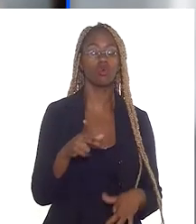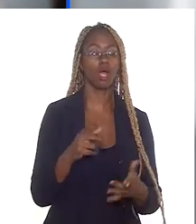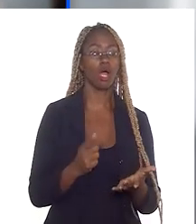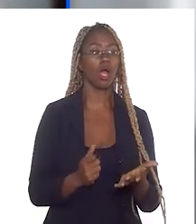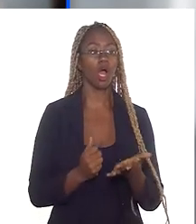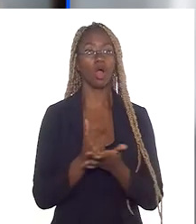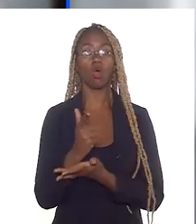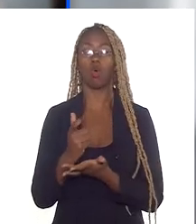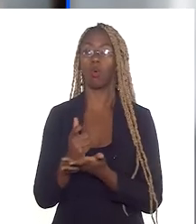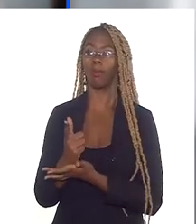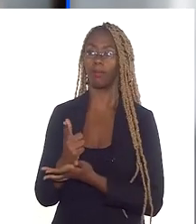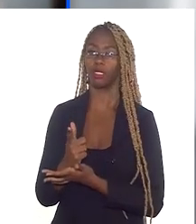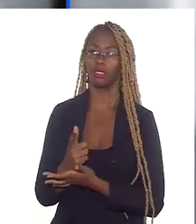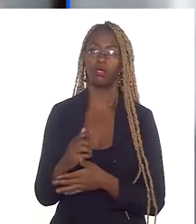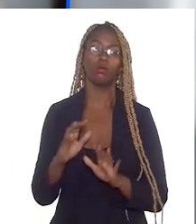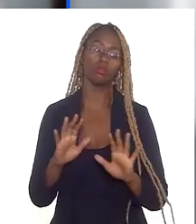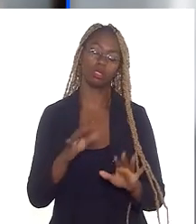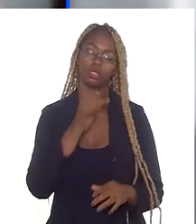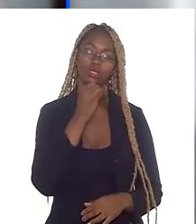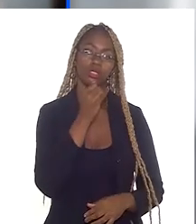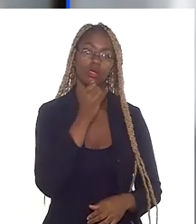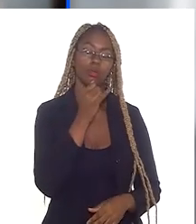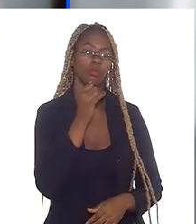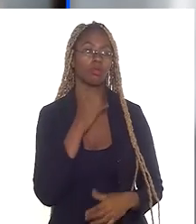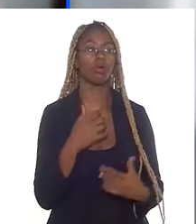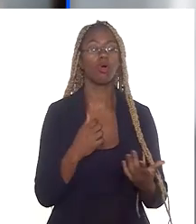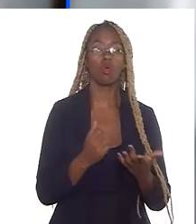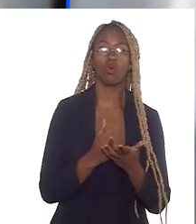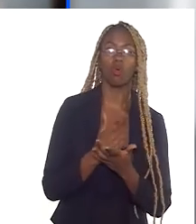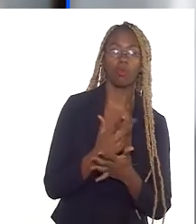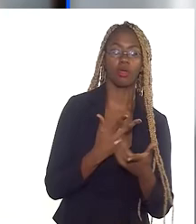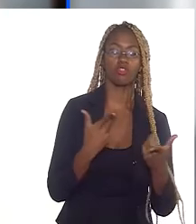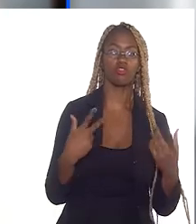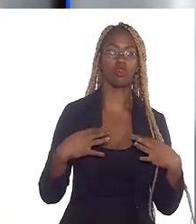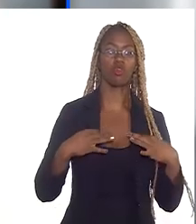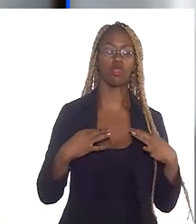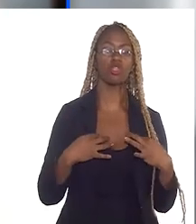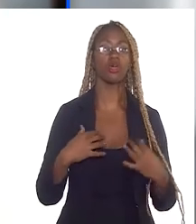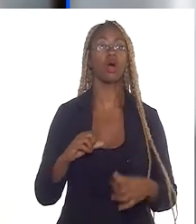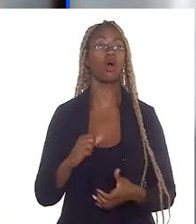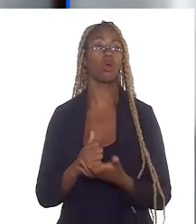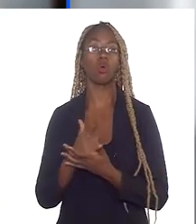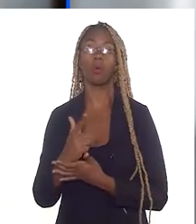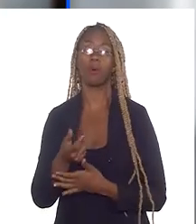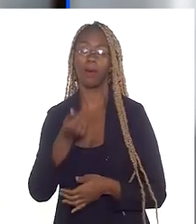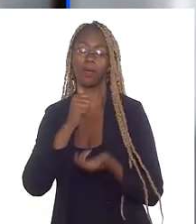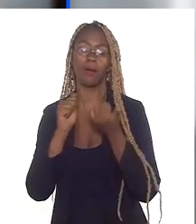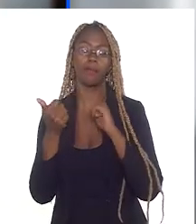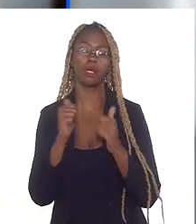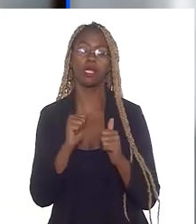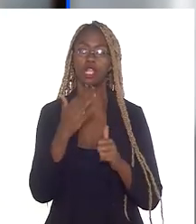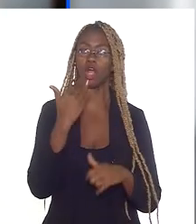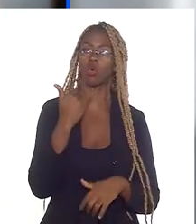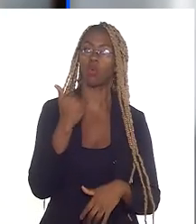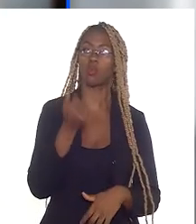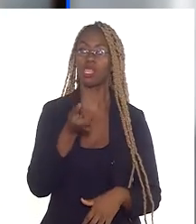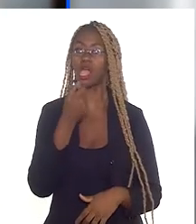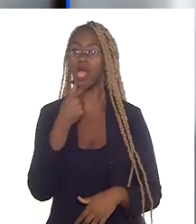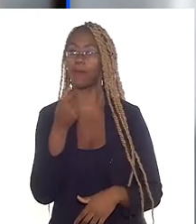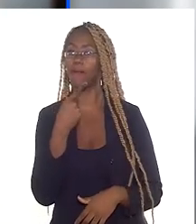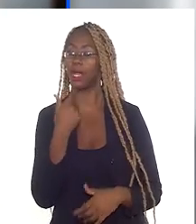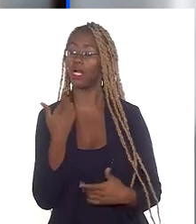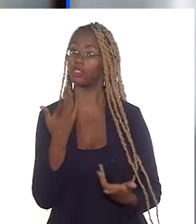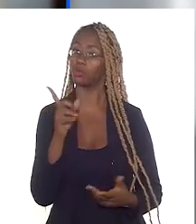consumo de nenhuma ordem é uma o consumo sejam consumo enfim de bens é de comida de